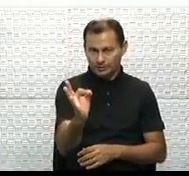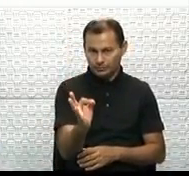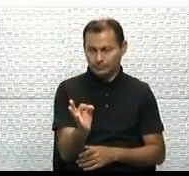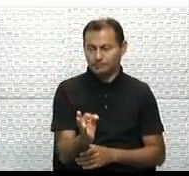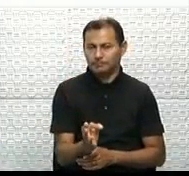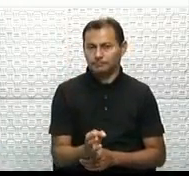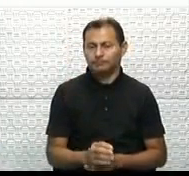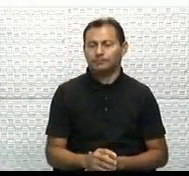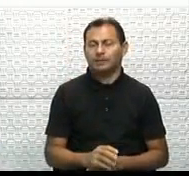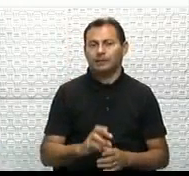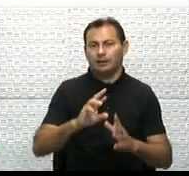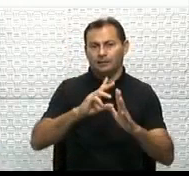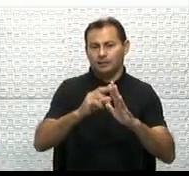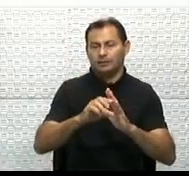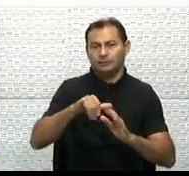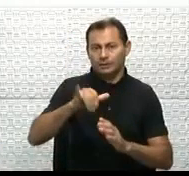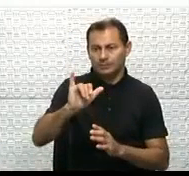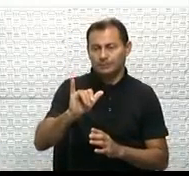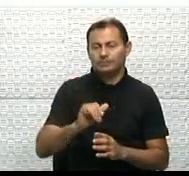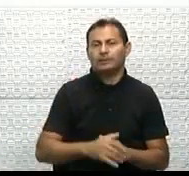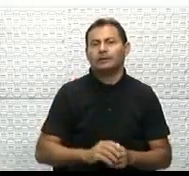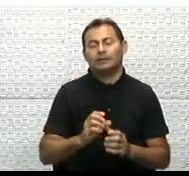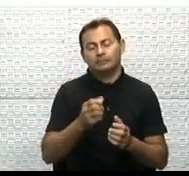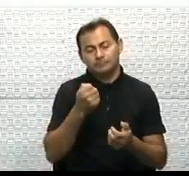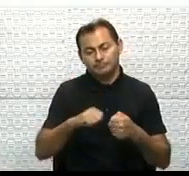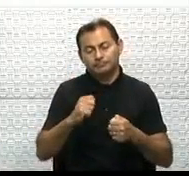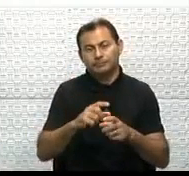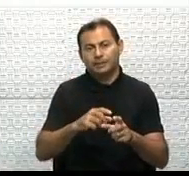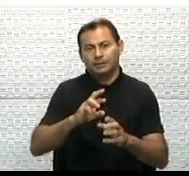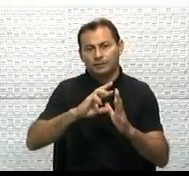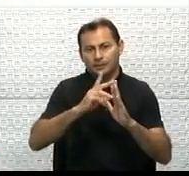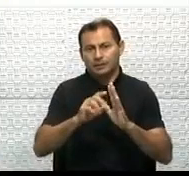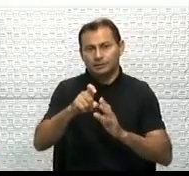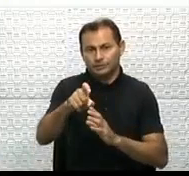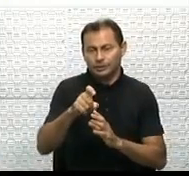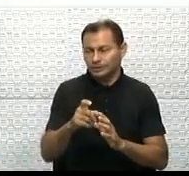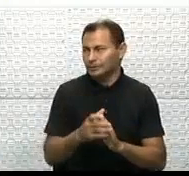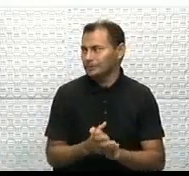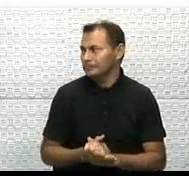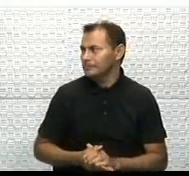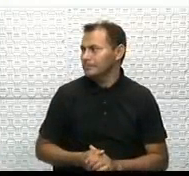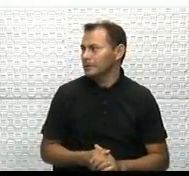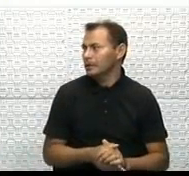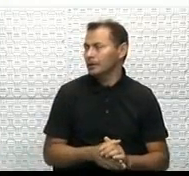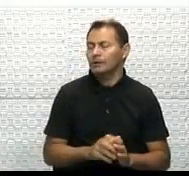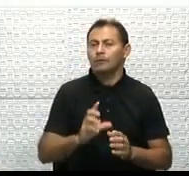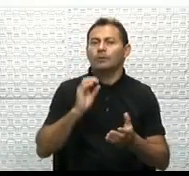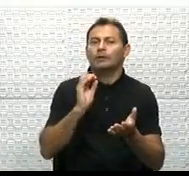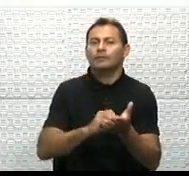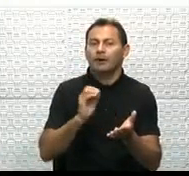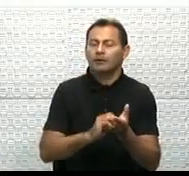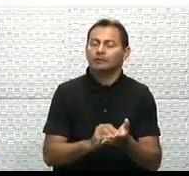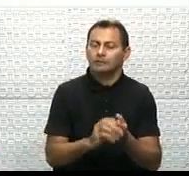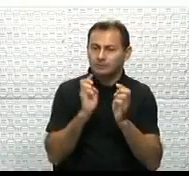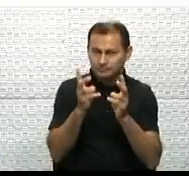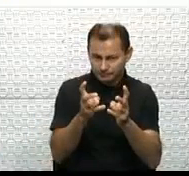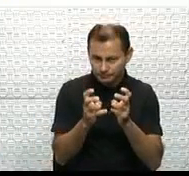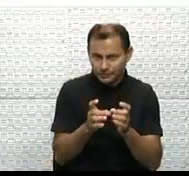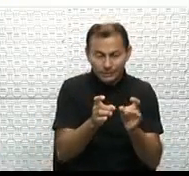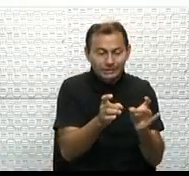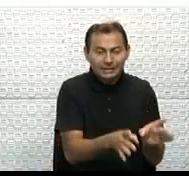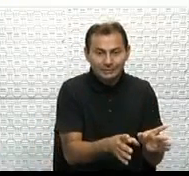81% da variação de y se deve à variação de x. O restante, perceba,